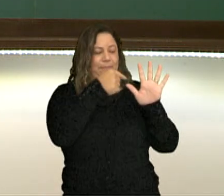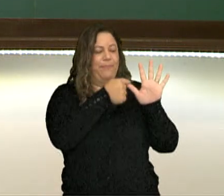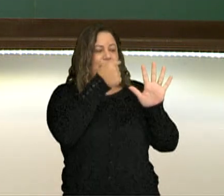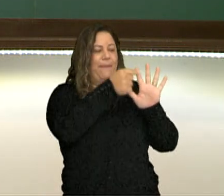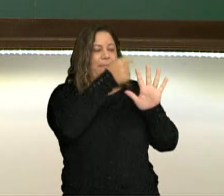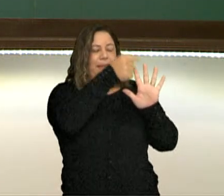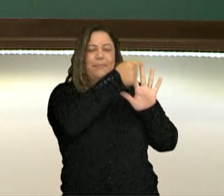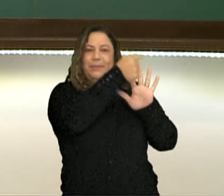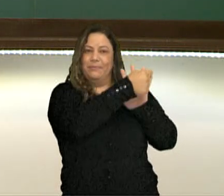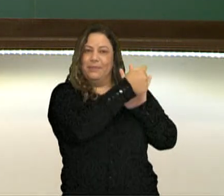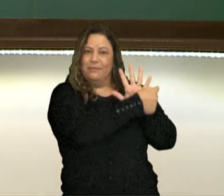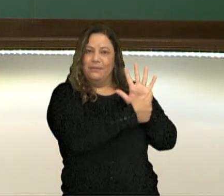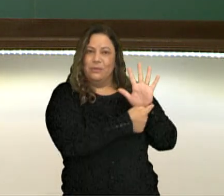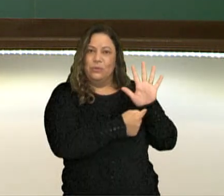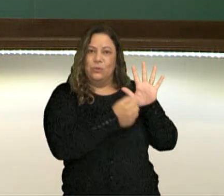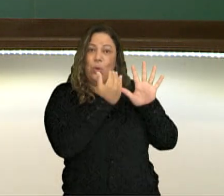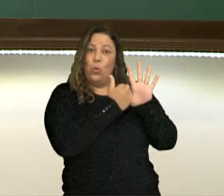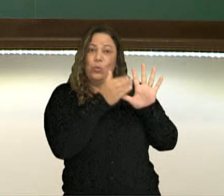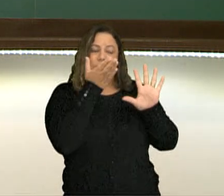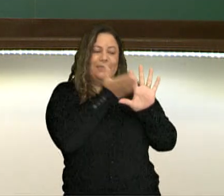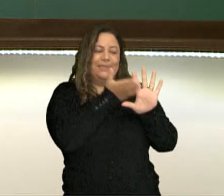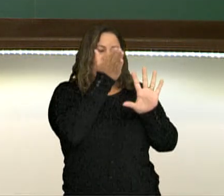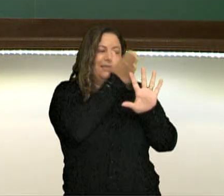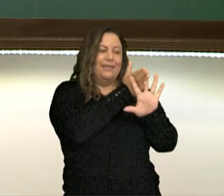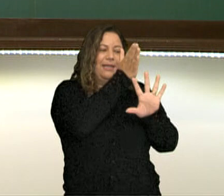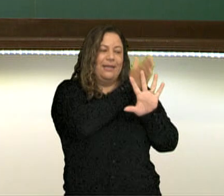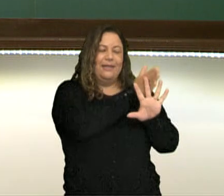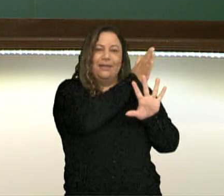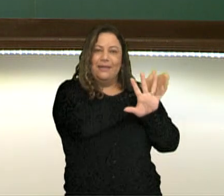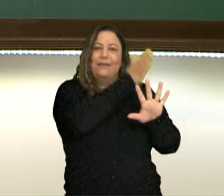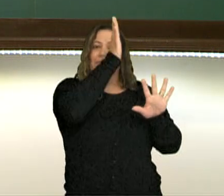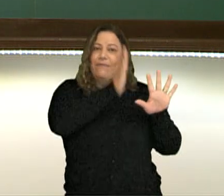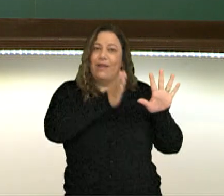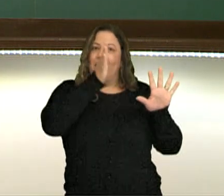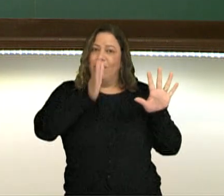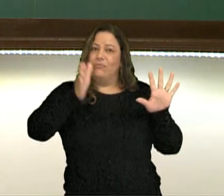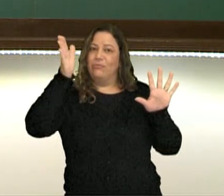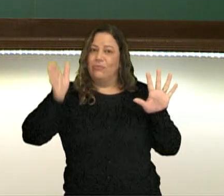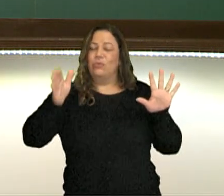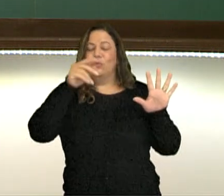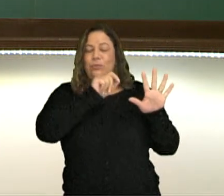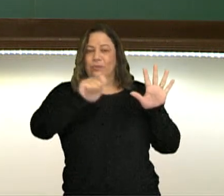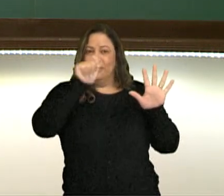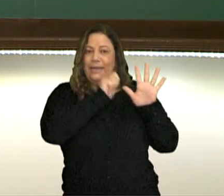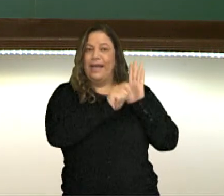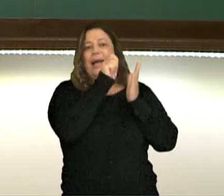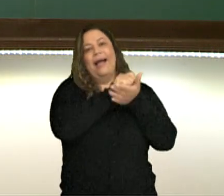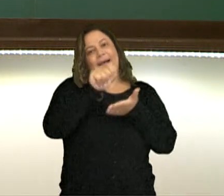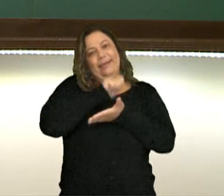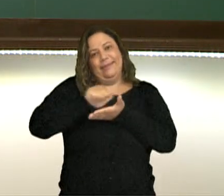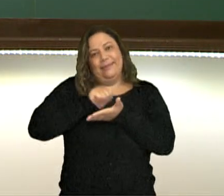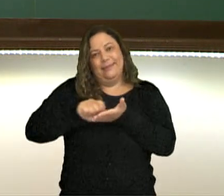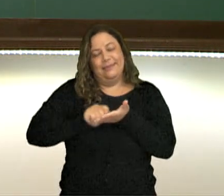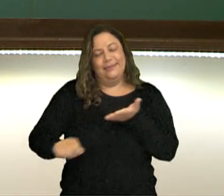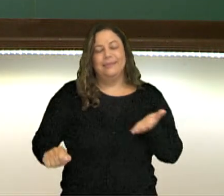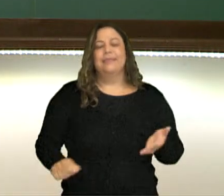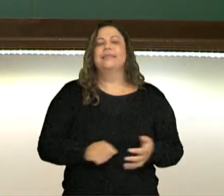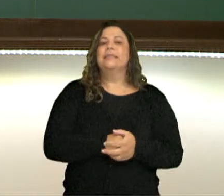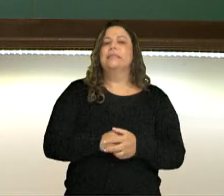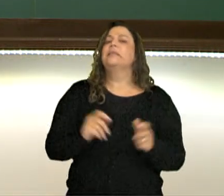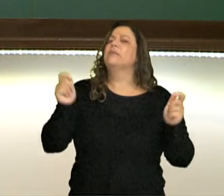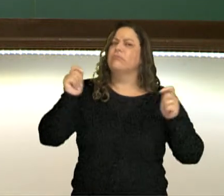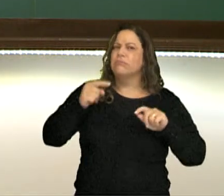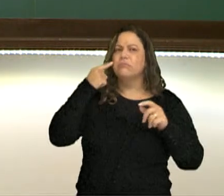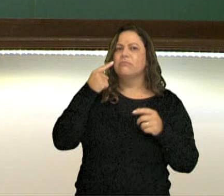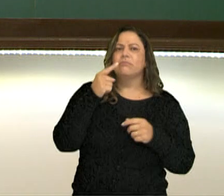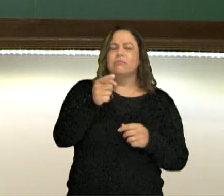notas musicais, dos intervalos, os tempos, na partitura escrita. Tá? Então, vai estar ali de forma